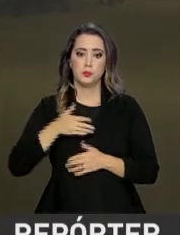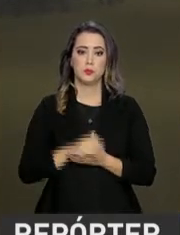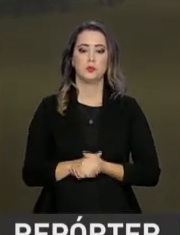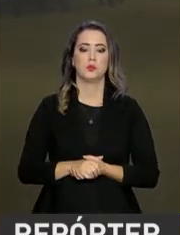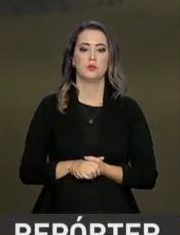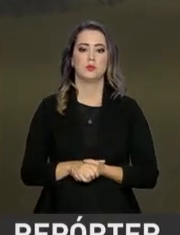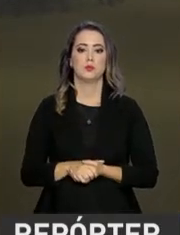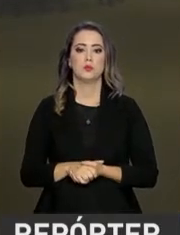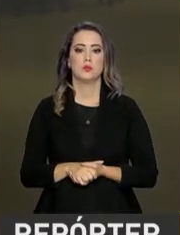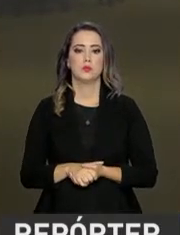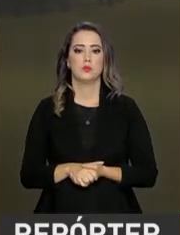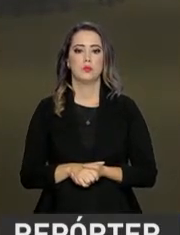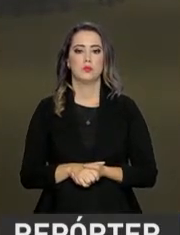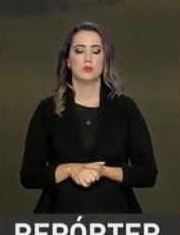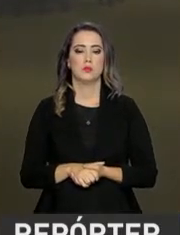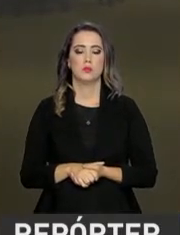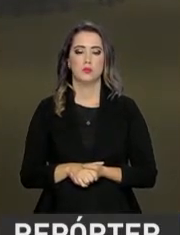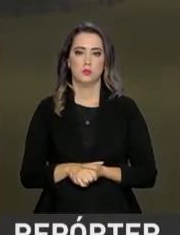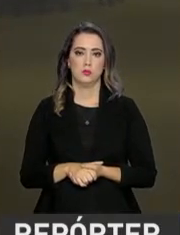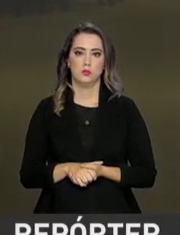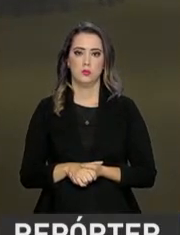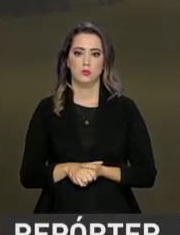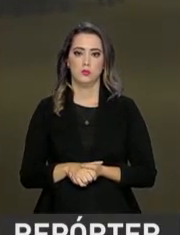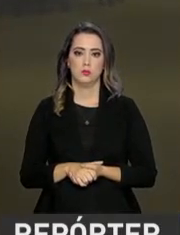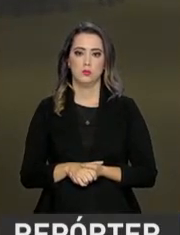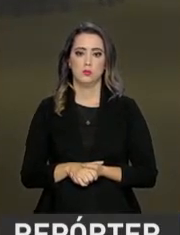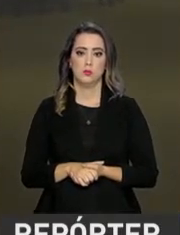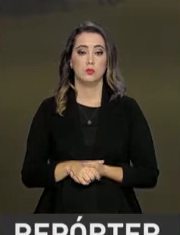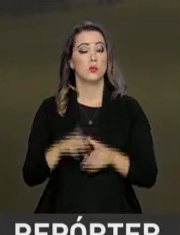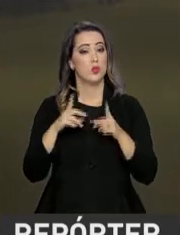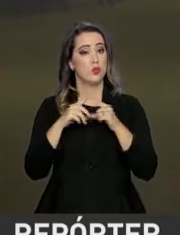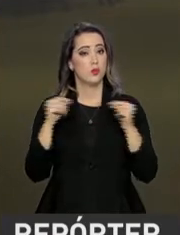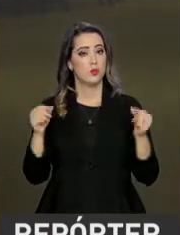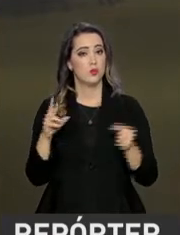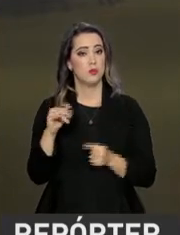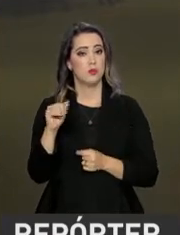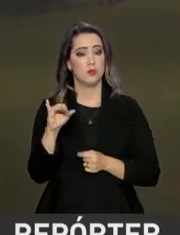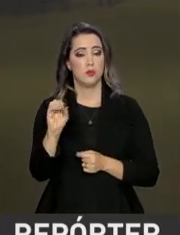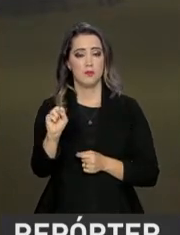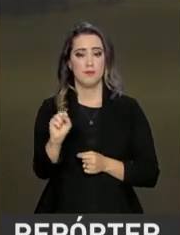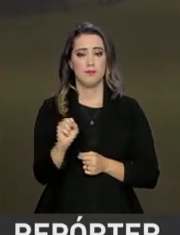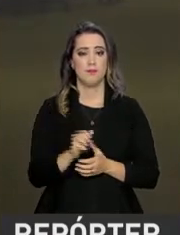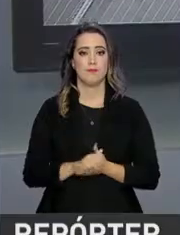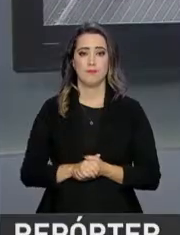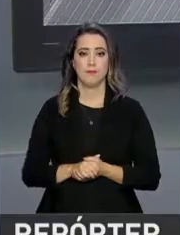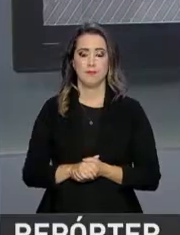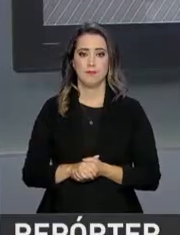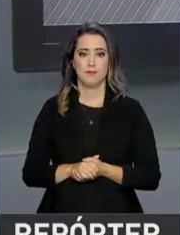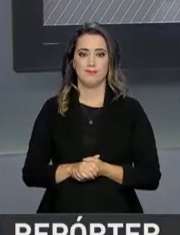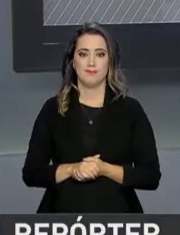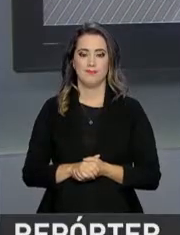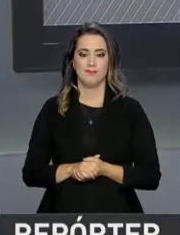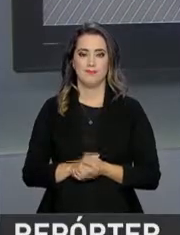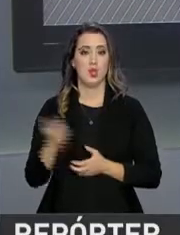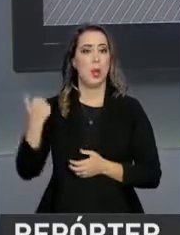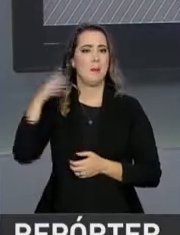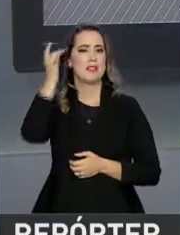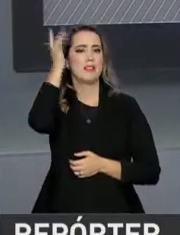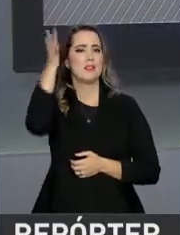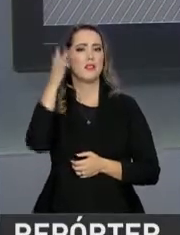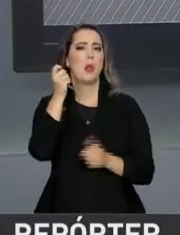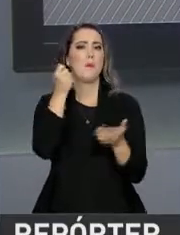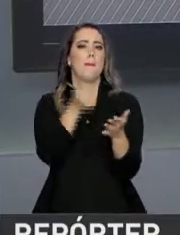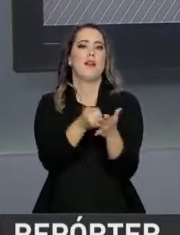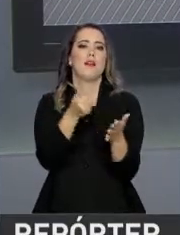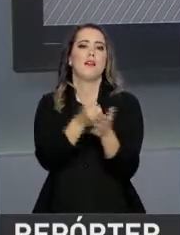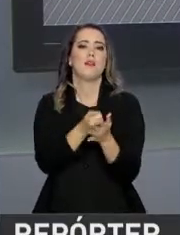www.cartaobndes.gov.br dá desconto gov.br de brasília raíssa lopes mais facilidade